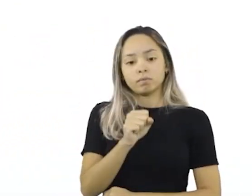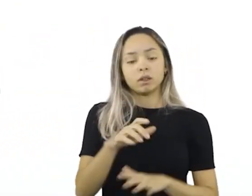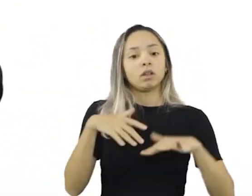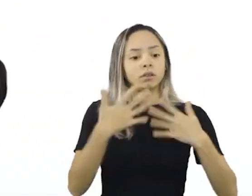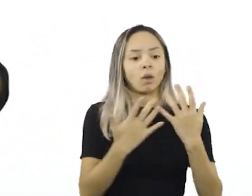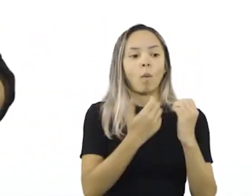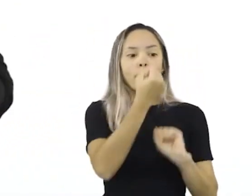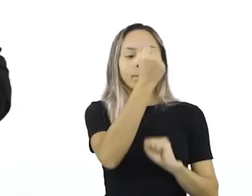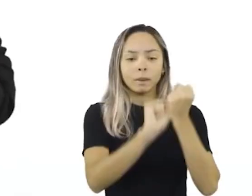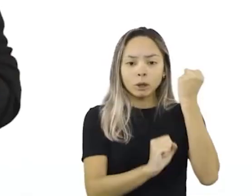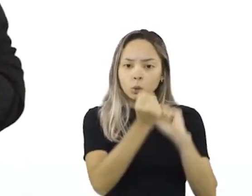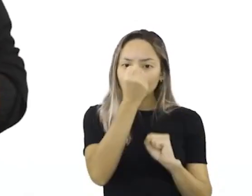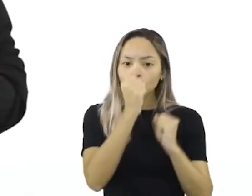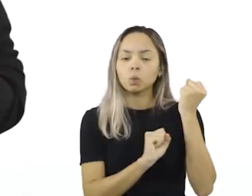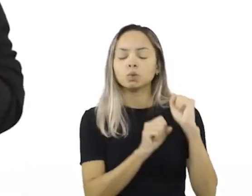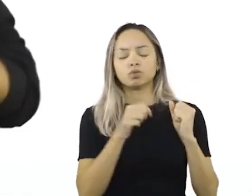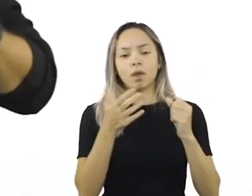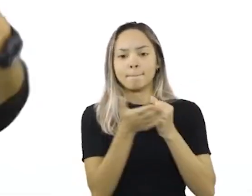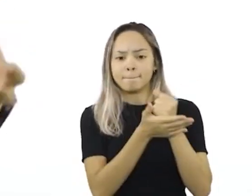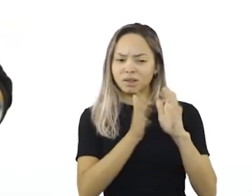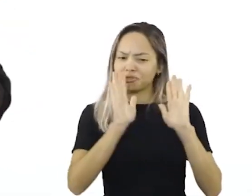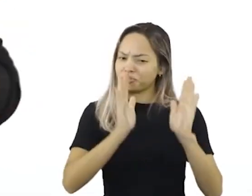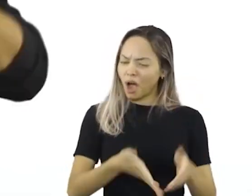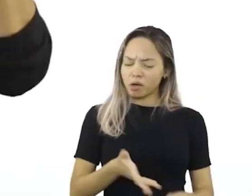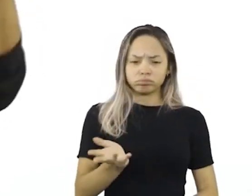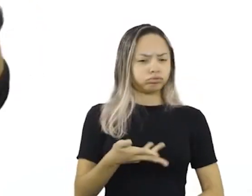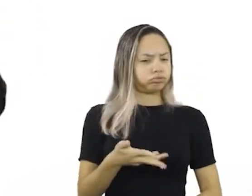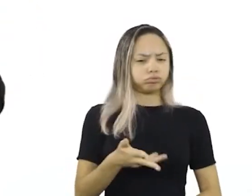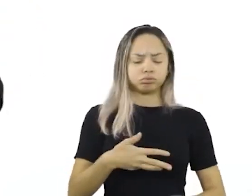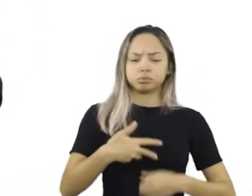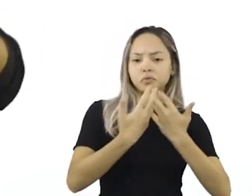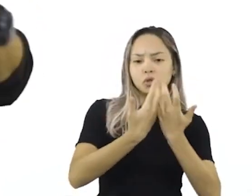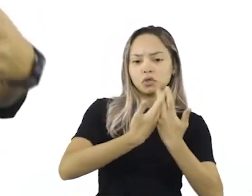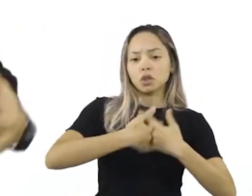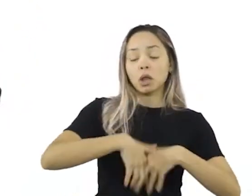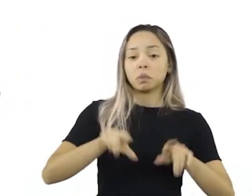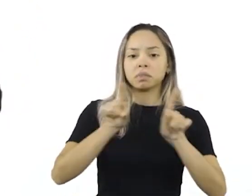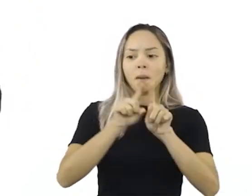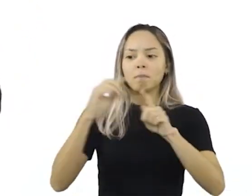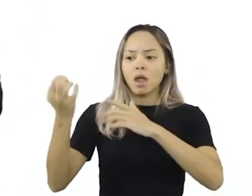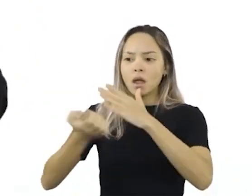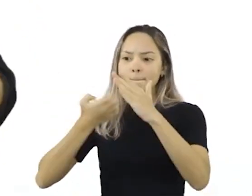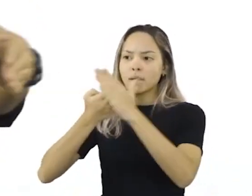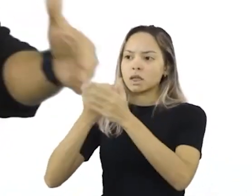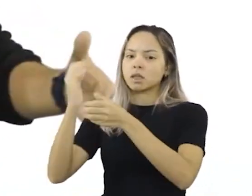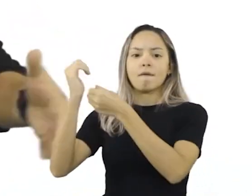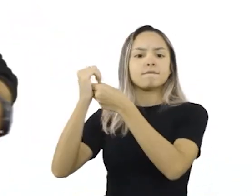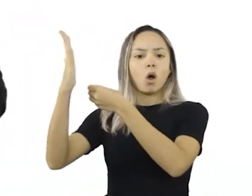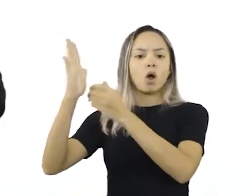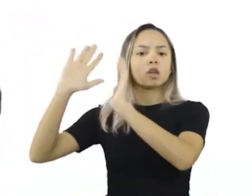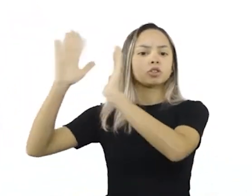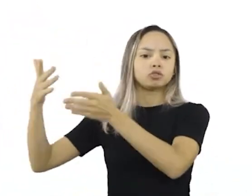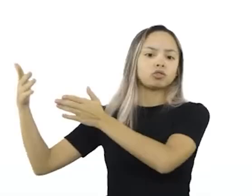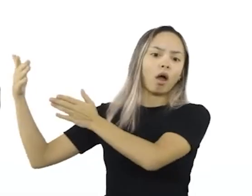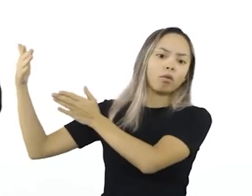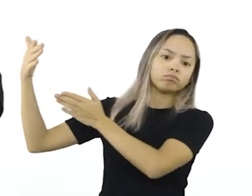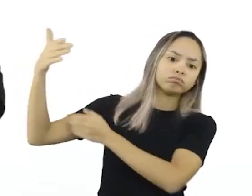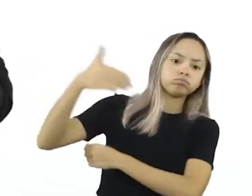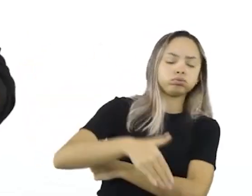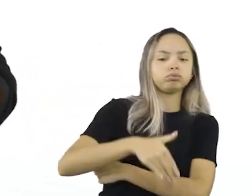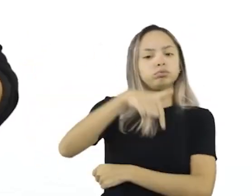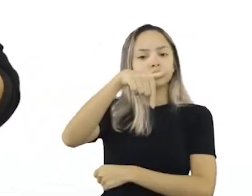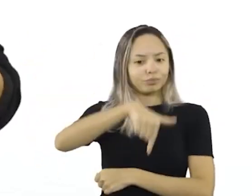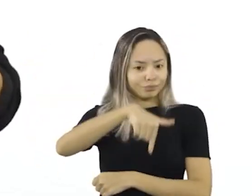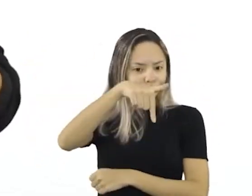de base ali elas já estavam funcionando, muitas empresas estrangeiras já tinham se instalado no Brasil do ponto de vista